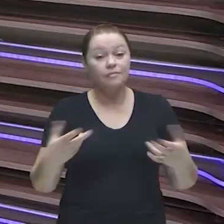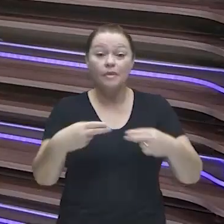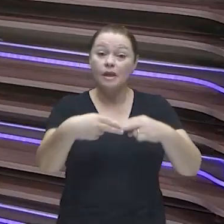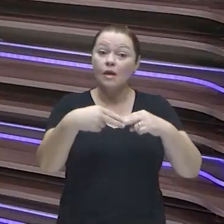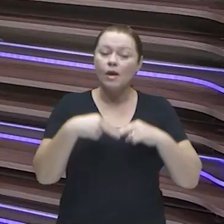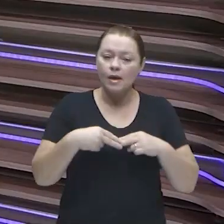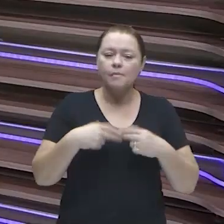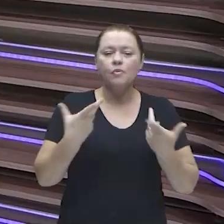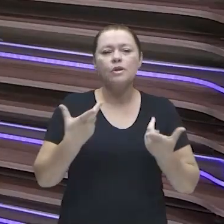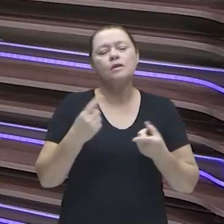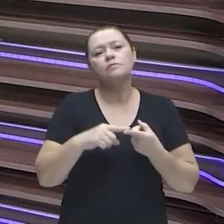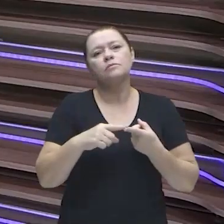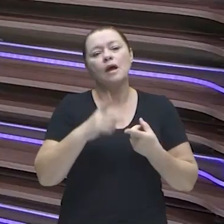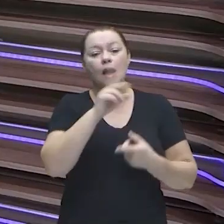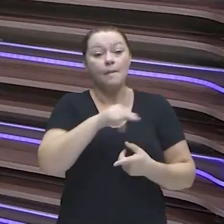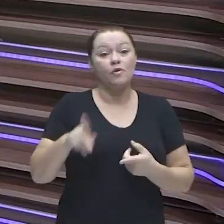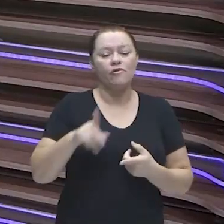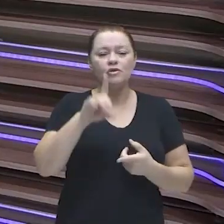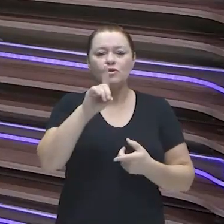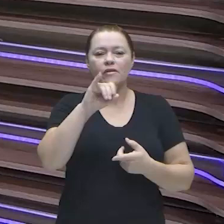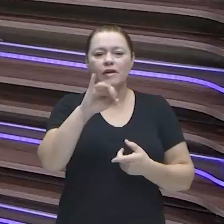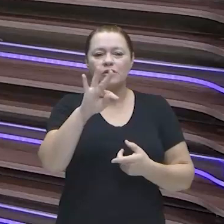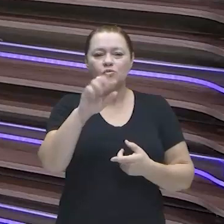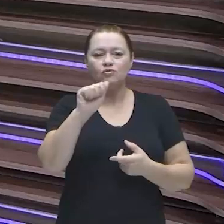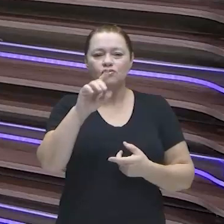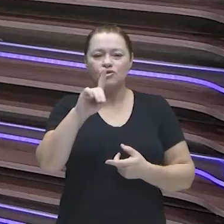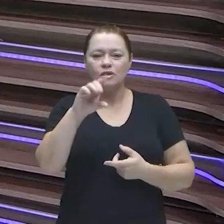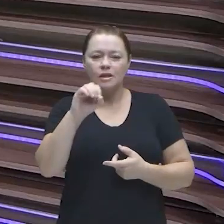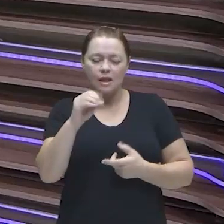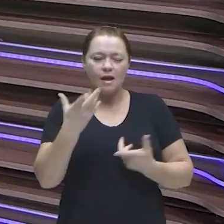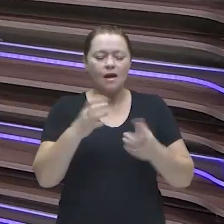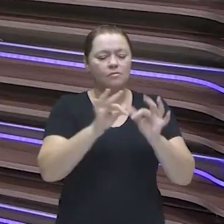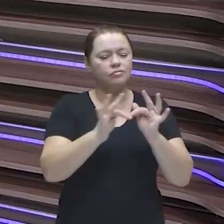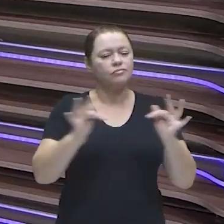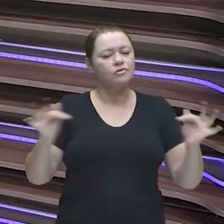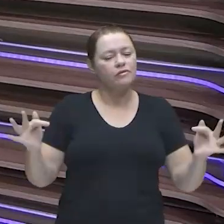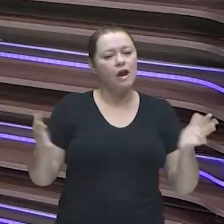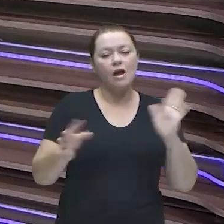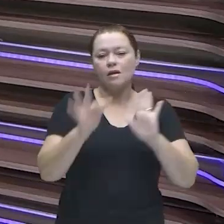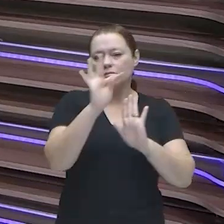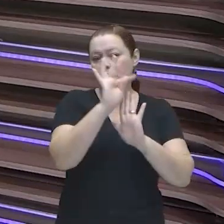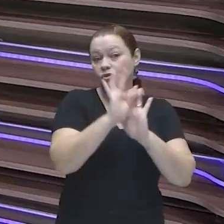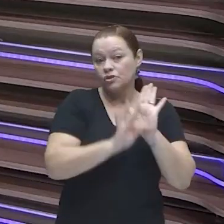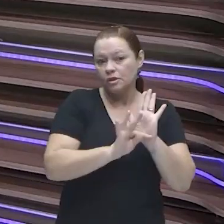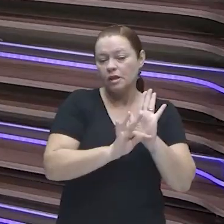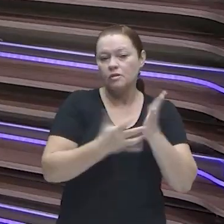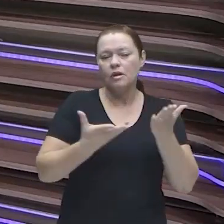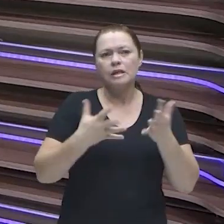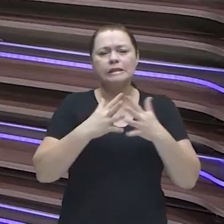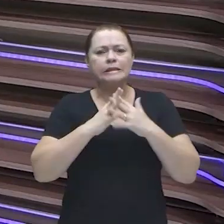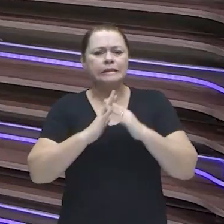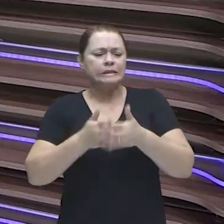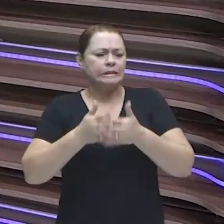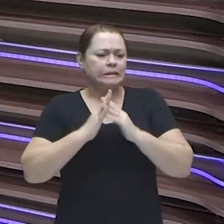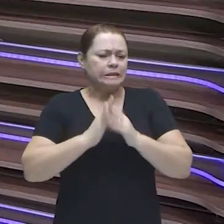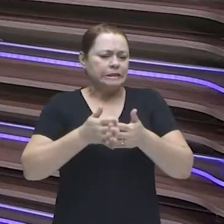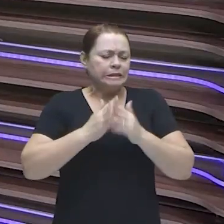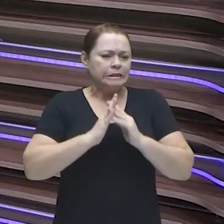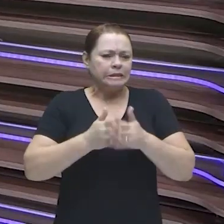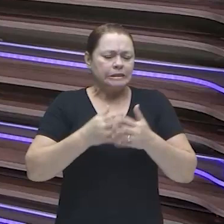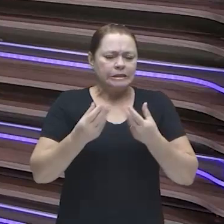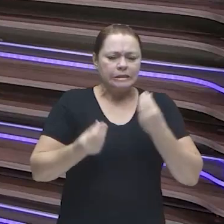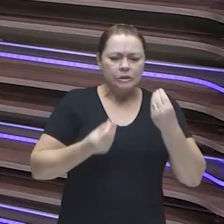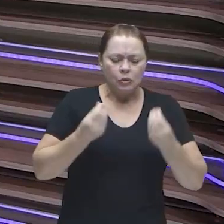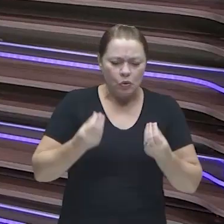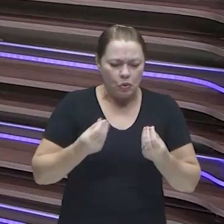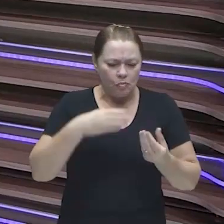faz um ditado, que a gente vai fazer um ditado de frases, de texto, nós nos confundimos na hora da escrita. Algumas